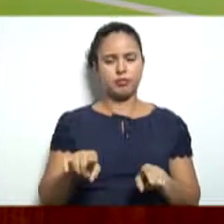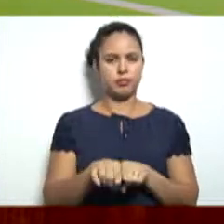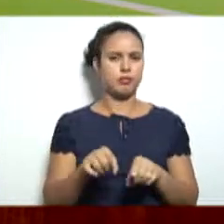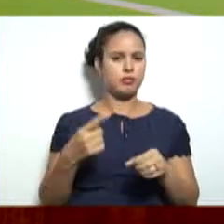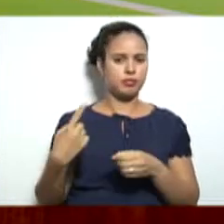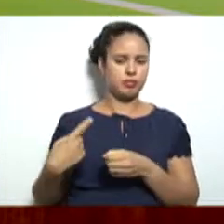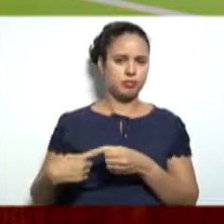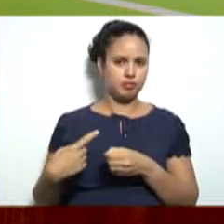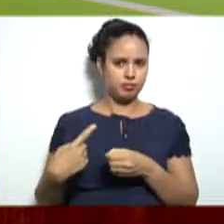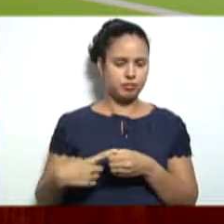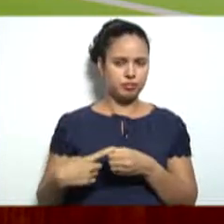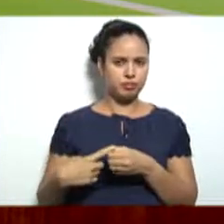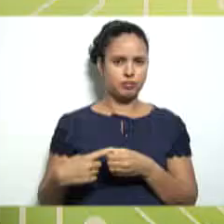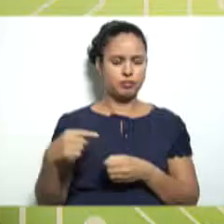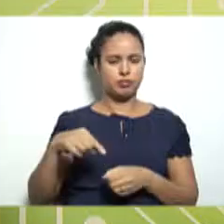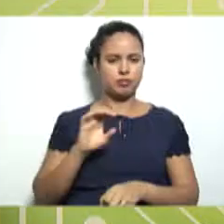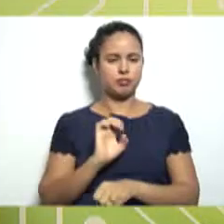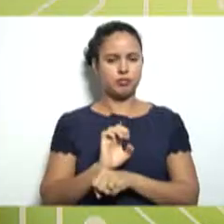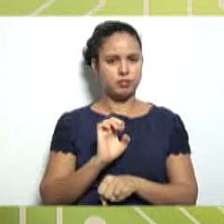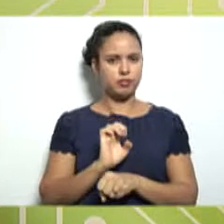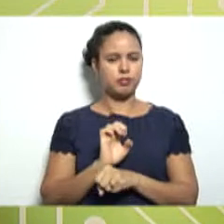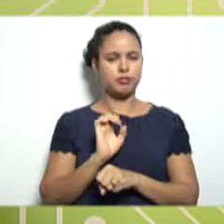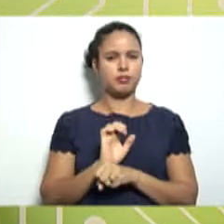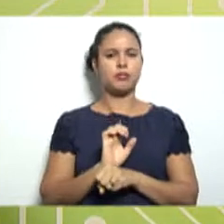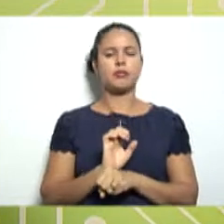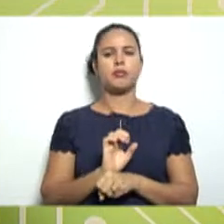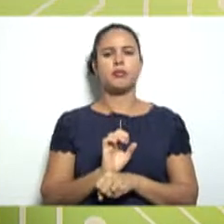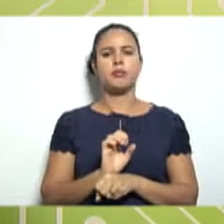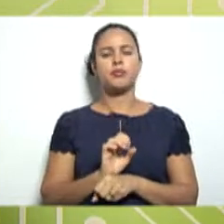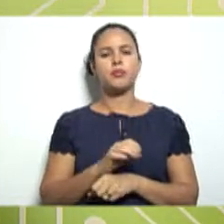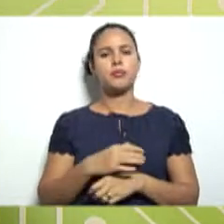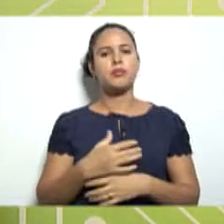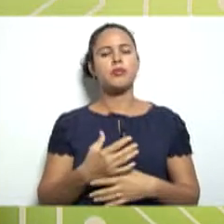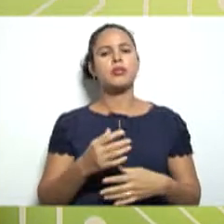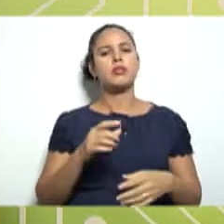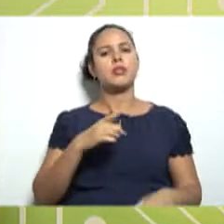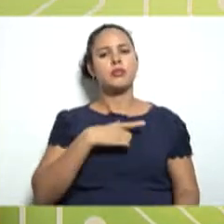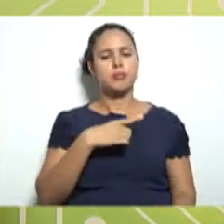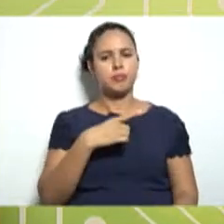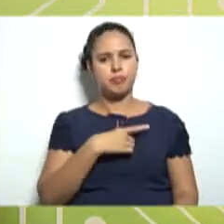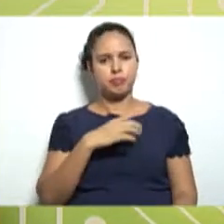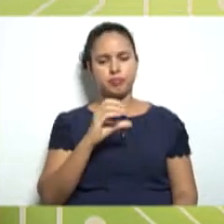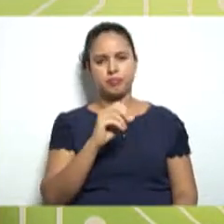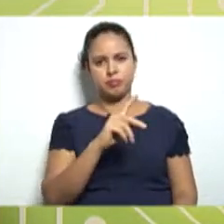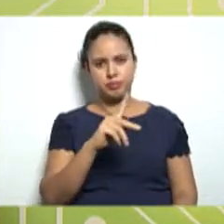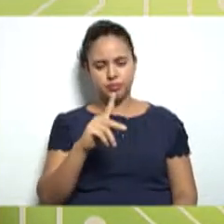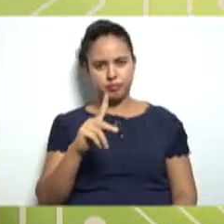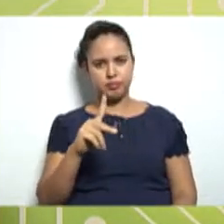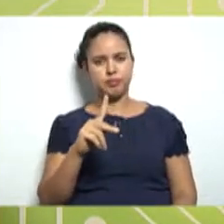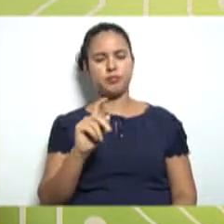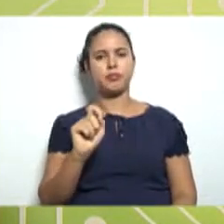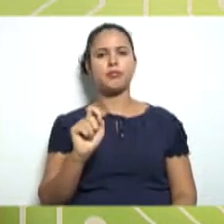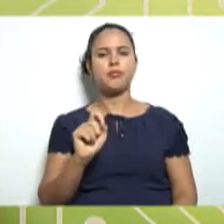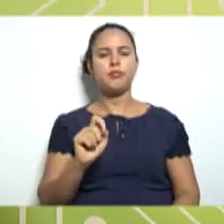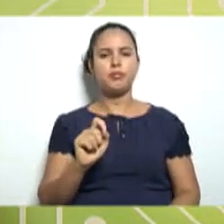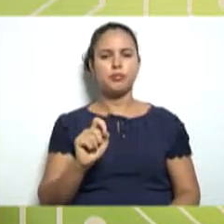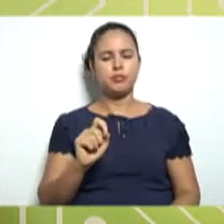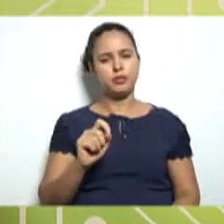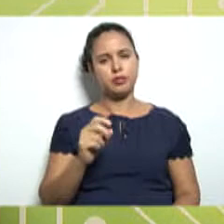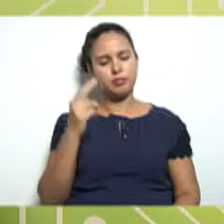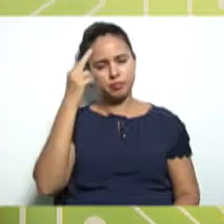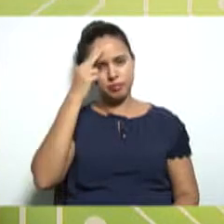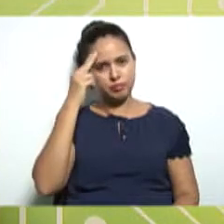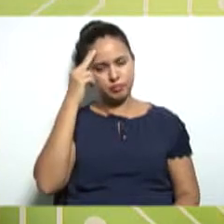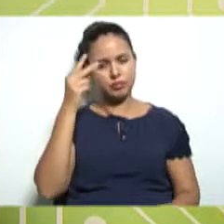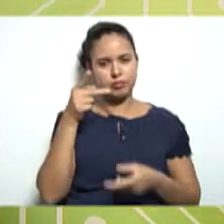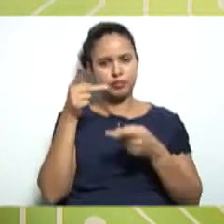interiores, né? Nosso estado essa é uma grande promessa, né? Ter uma cooperativa de estrutura de esporte e lazer. A gente tem esse sonho, né? De um dia visitar essa